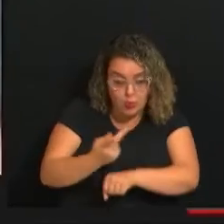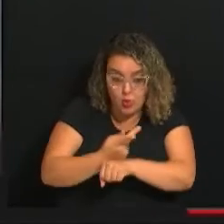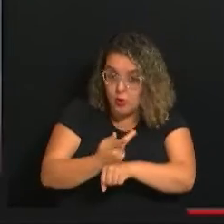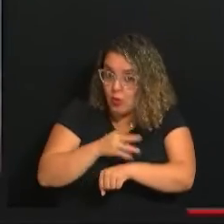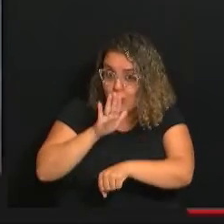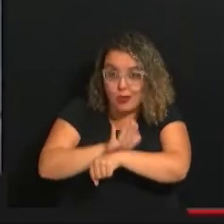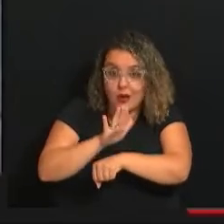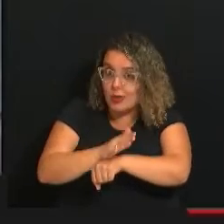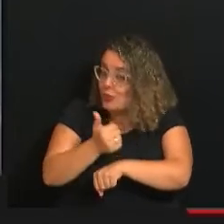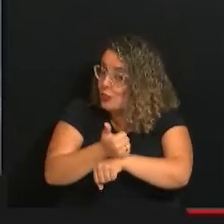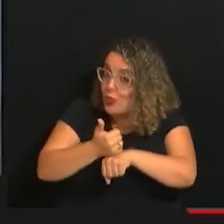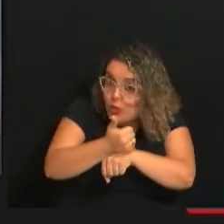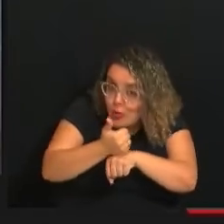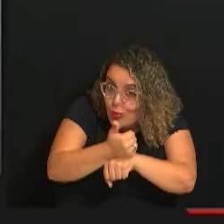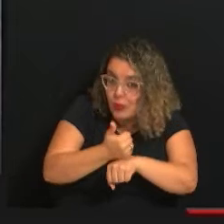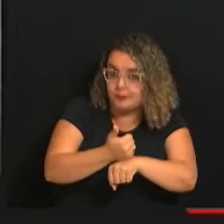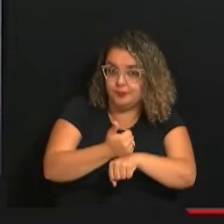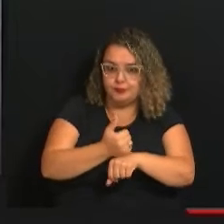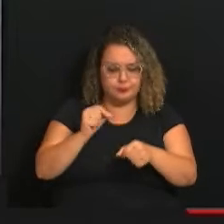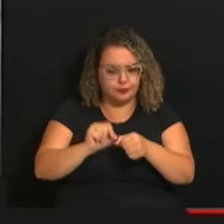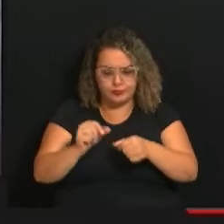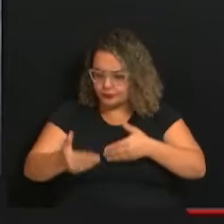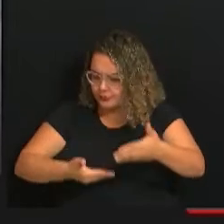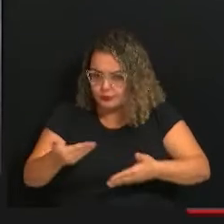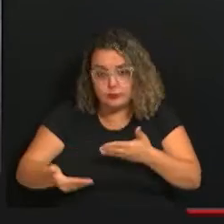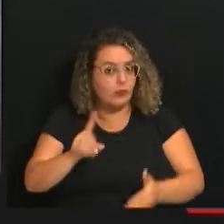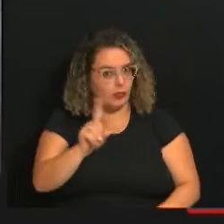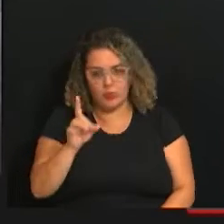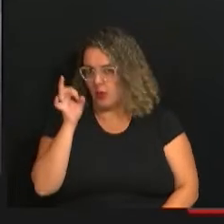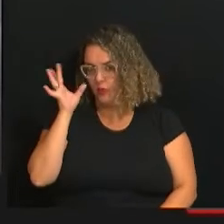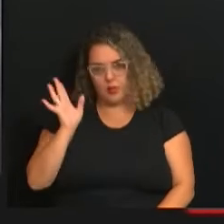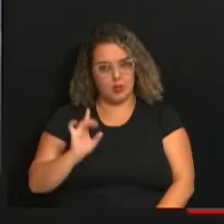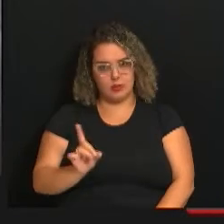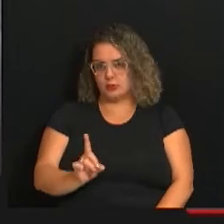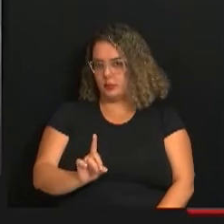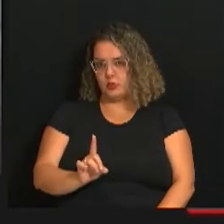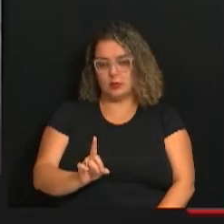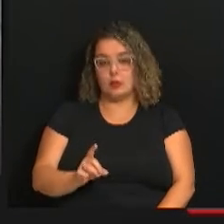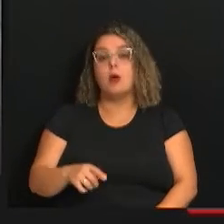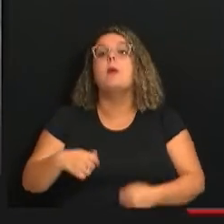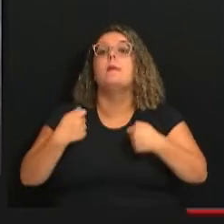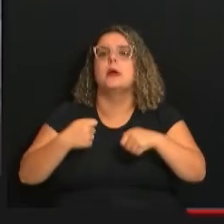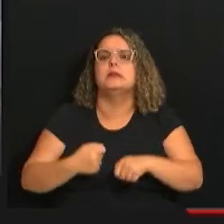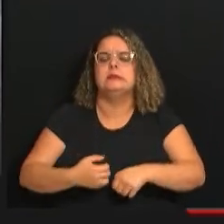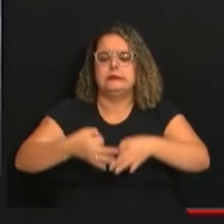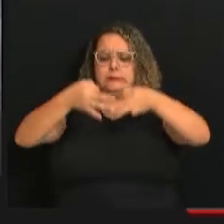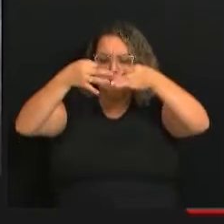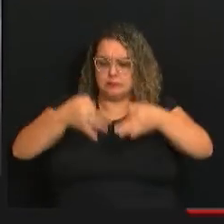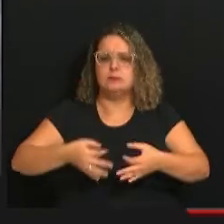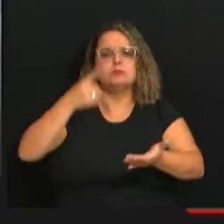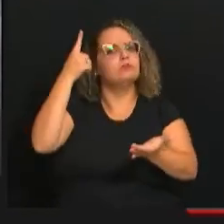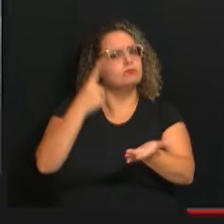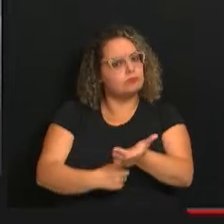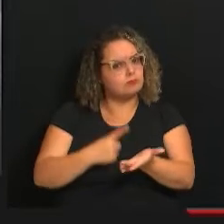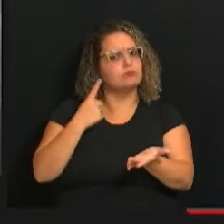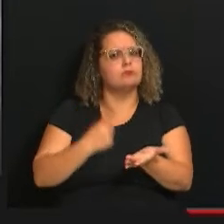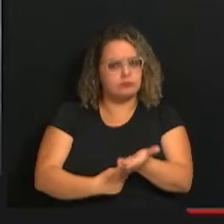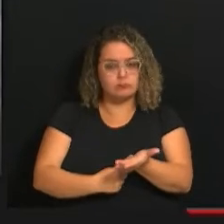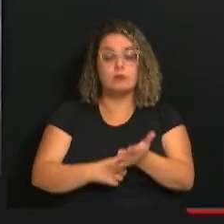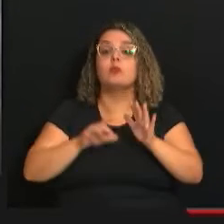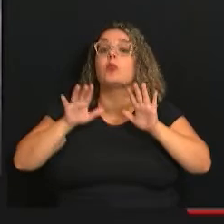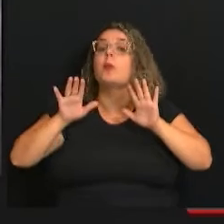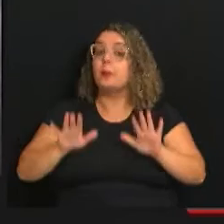Não é uma experiência só de uma juíza. É como eu te falei, o padre Marcelo